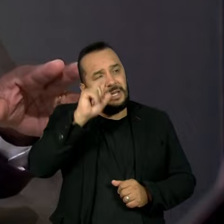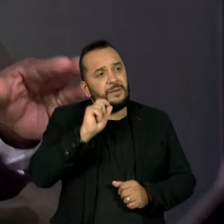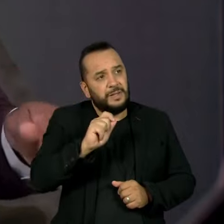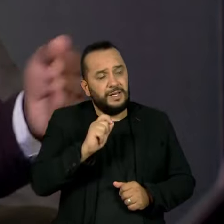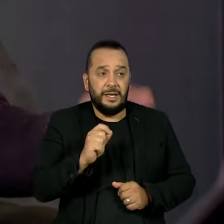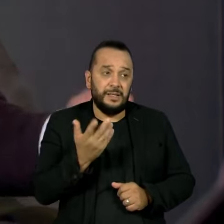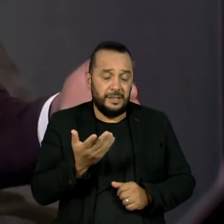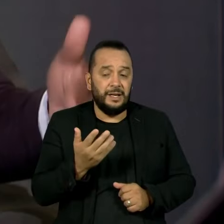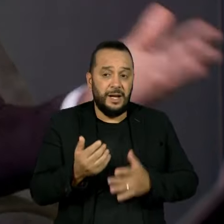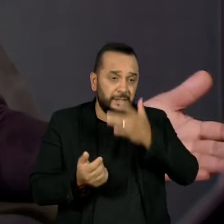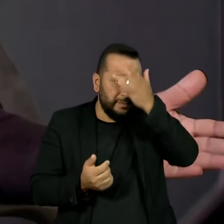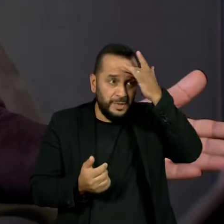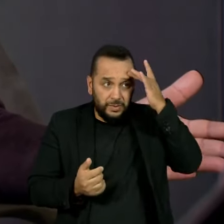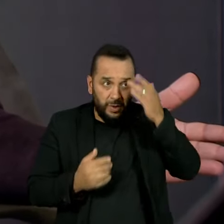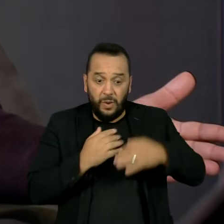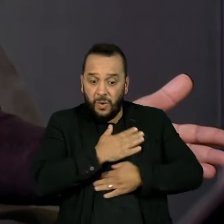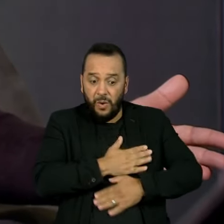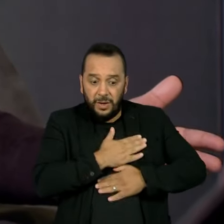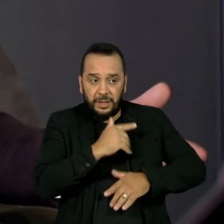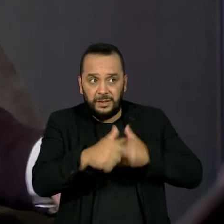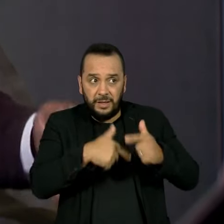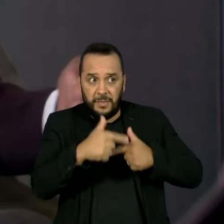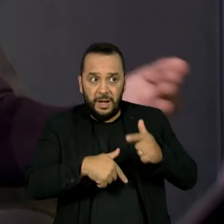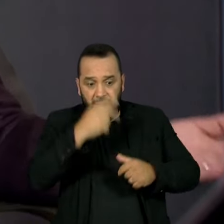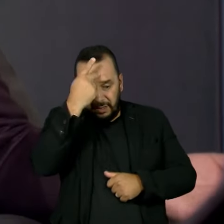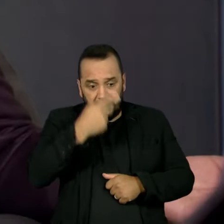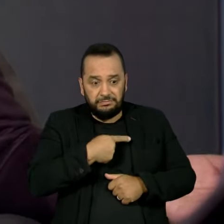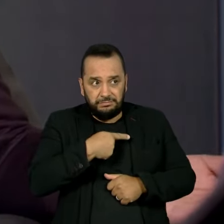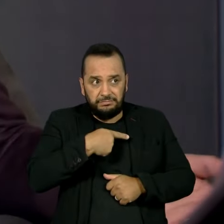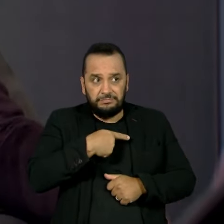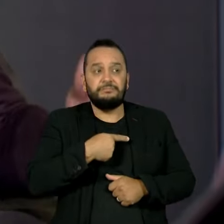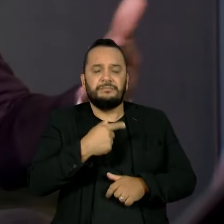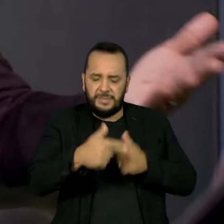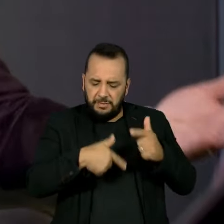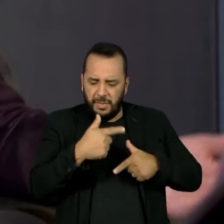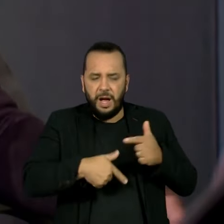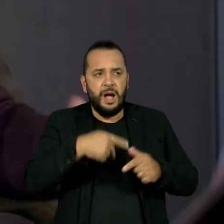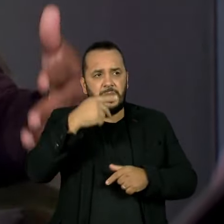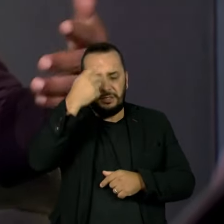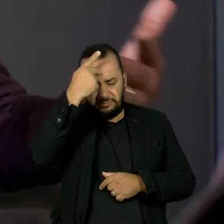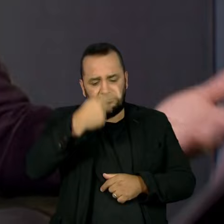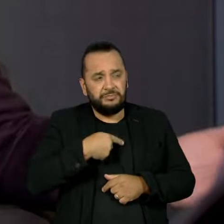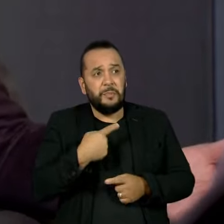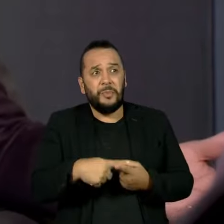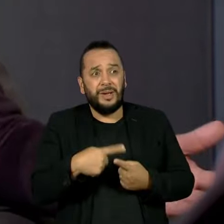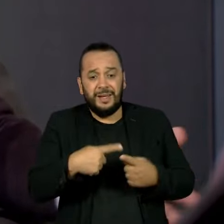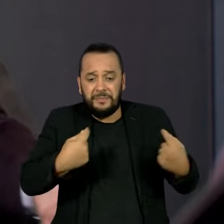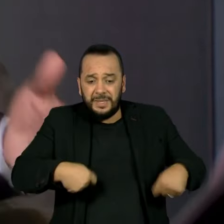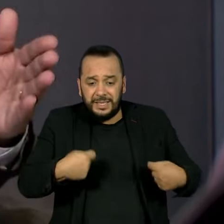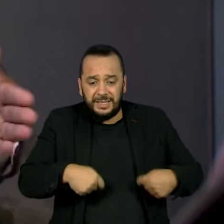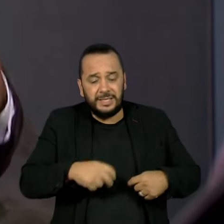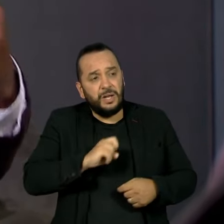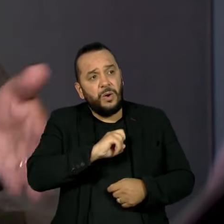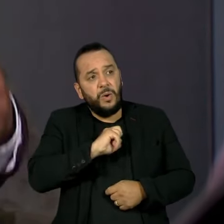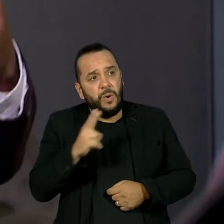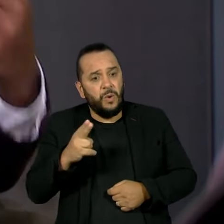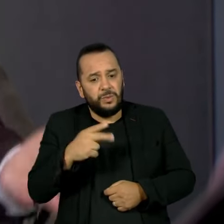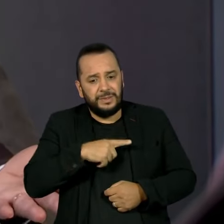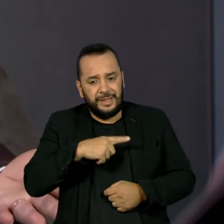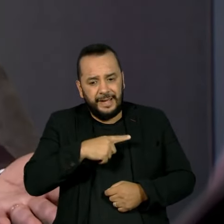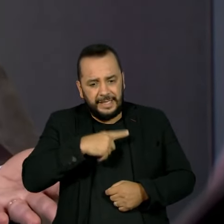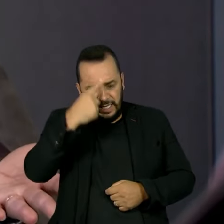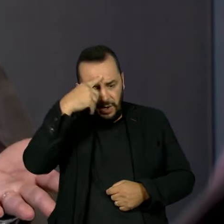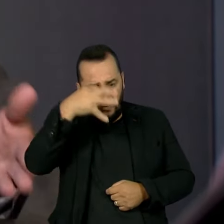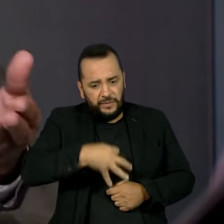dimensões, As pessoas que gostam de trabalhar na informalidade, que estão na informalidade por necessidade ou por convicção, e a falta